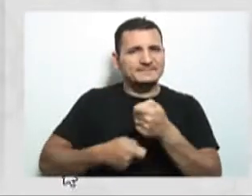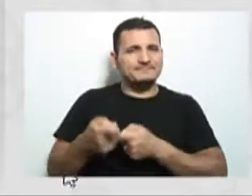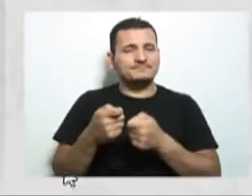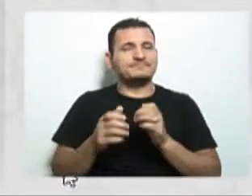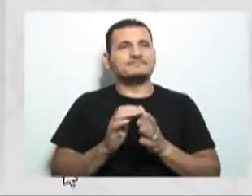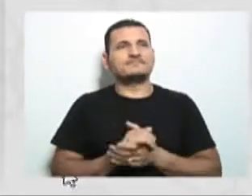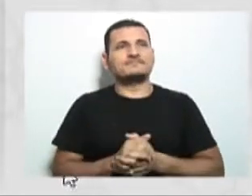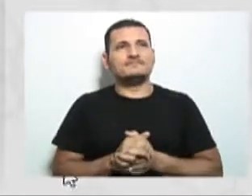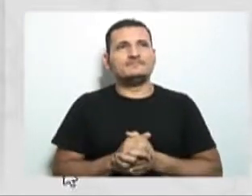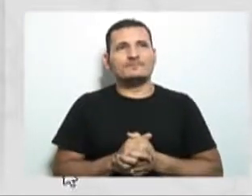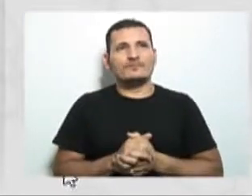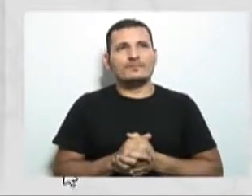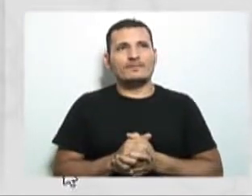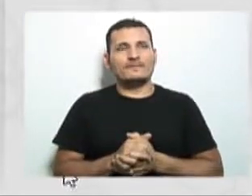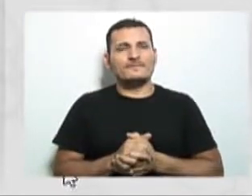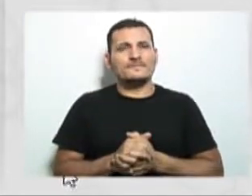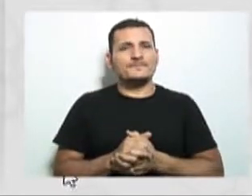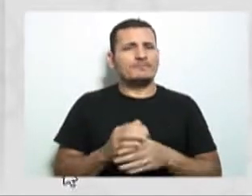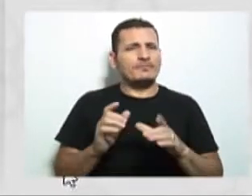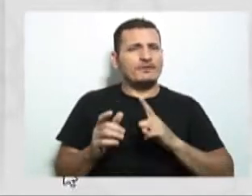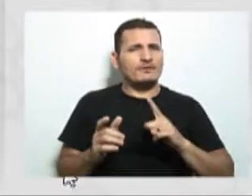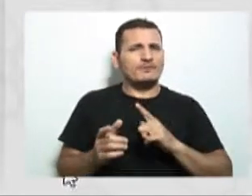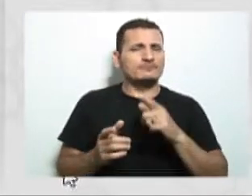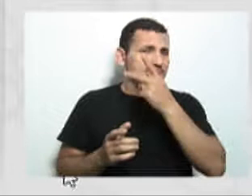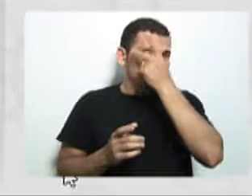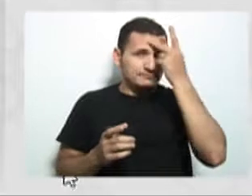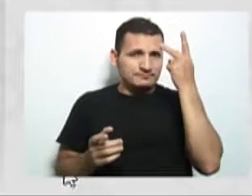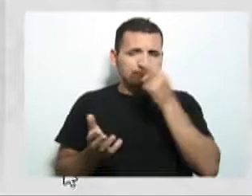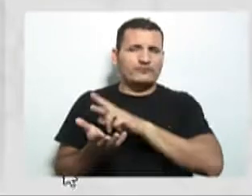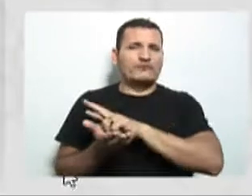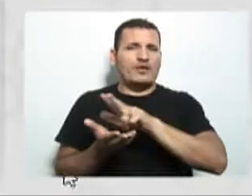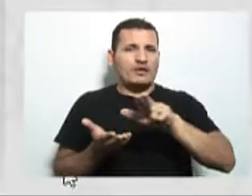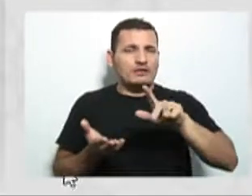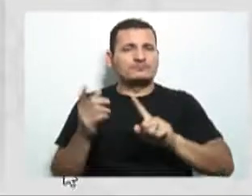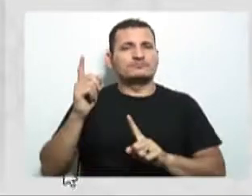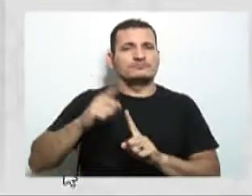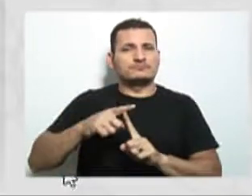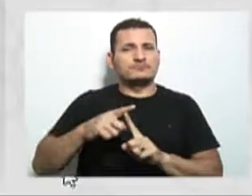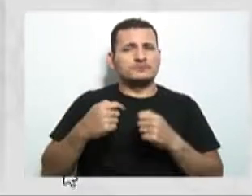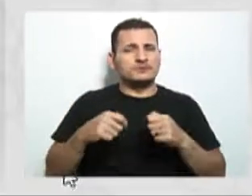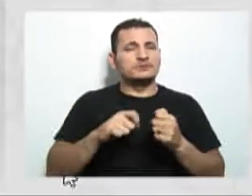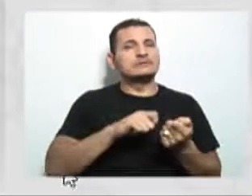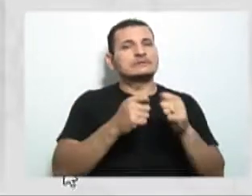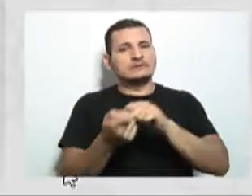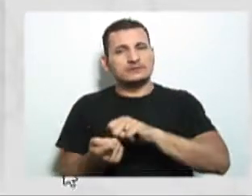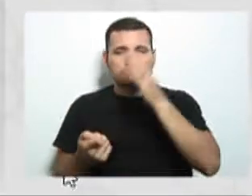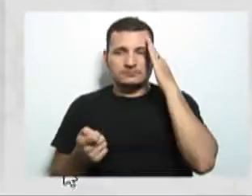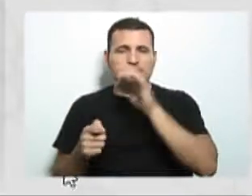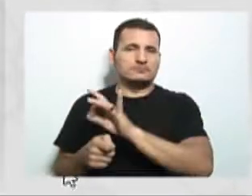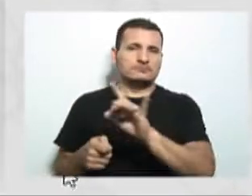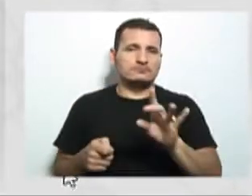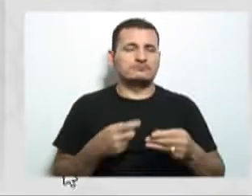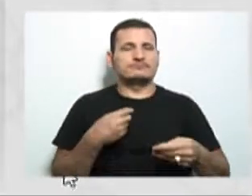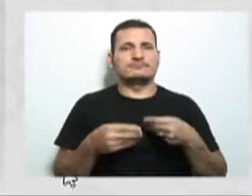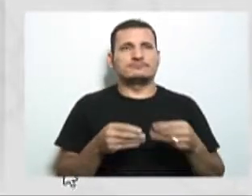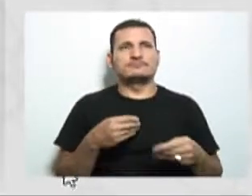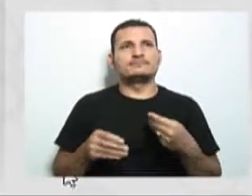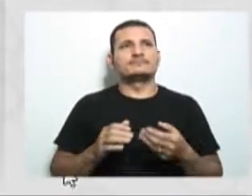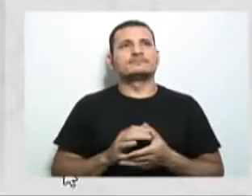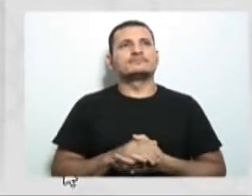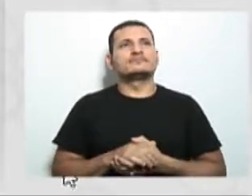na frente, não é? Existem pessoas de vários tipos e você precisa ir se adaptando a essas pessoas, é flexibilidade.